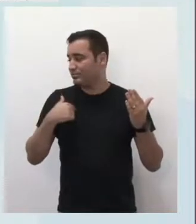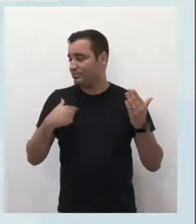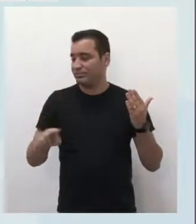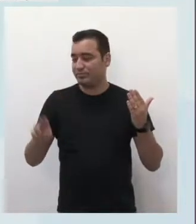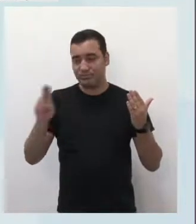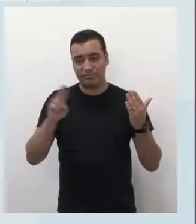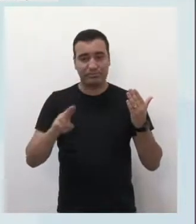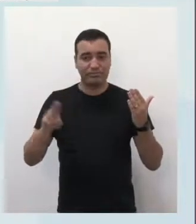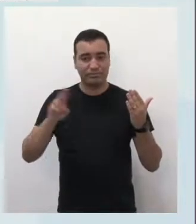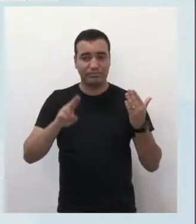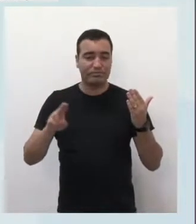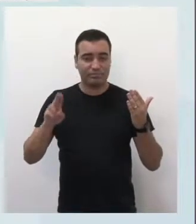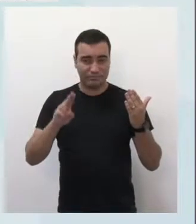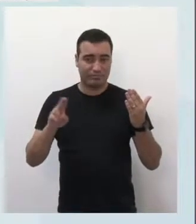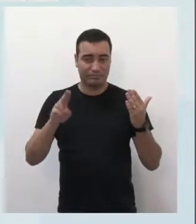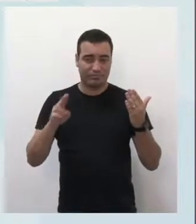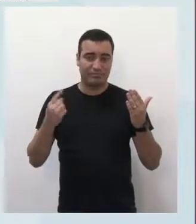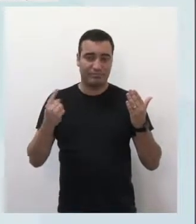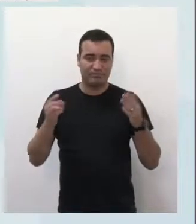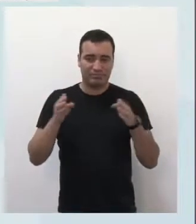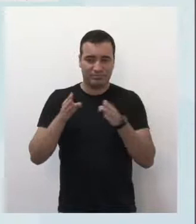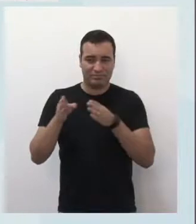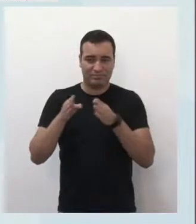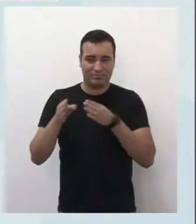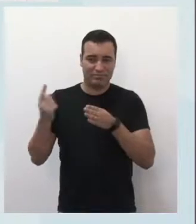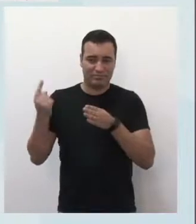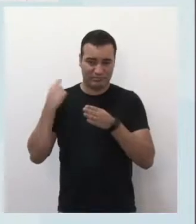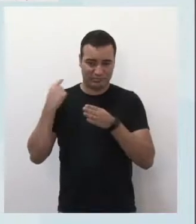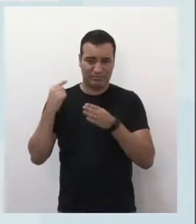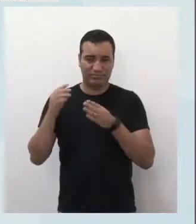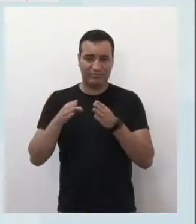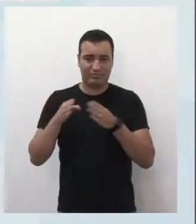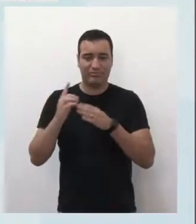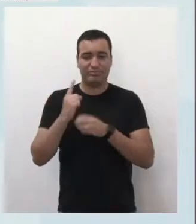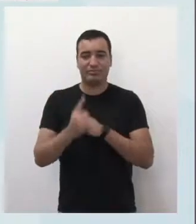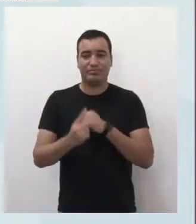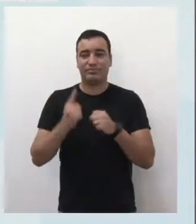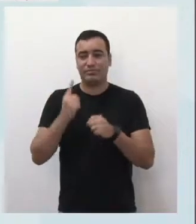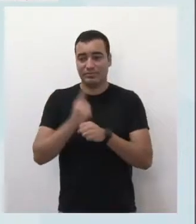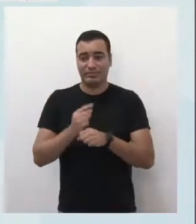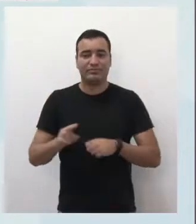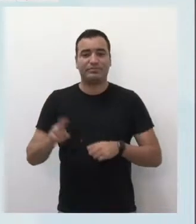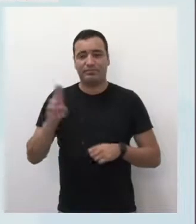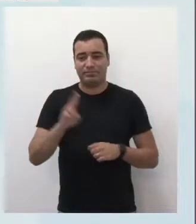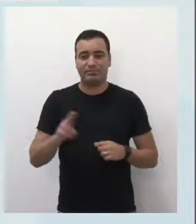aqui num determinado período, dá para comparar em 1 ano de consumo,